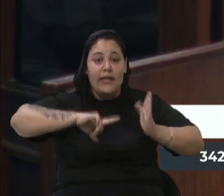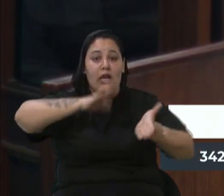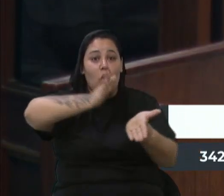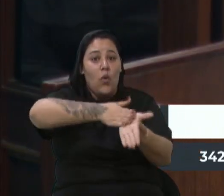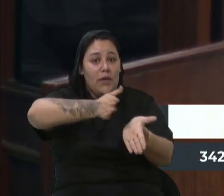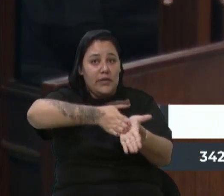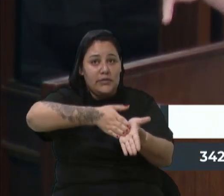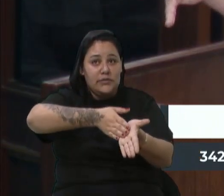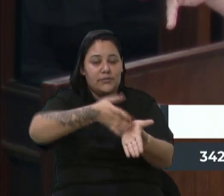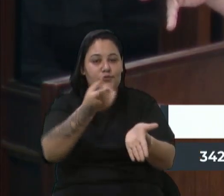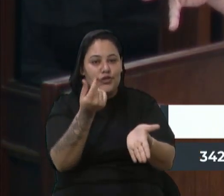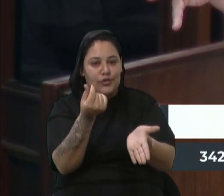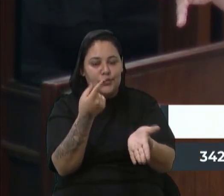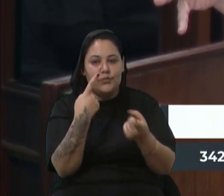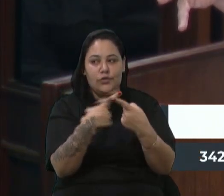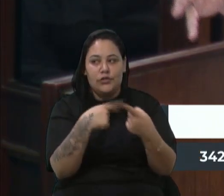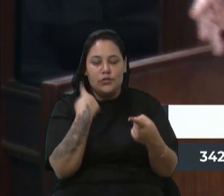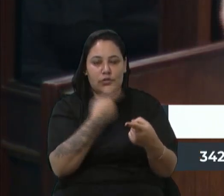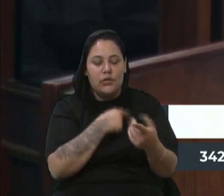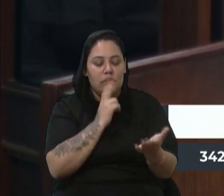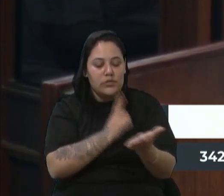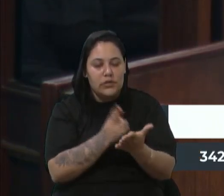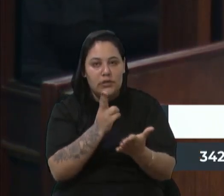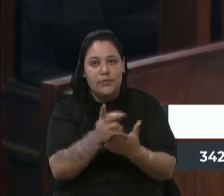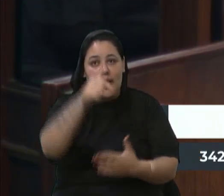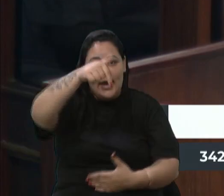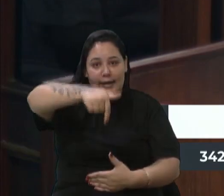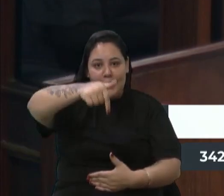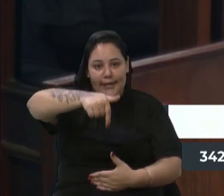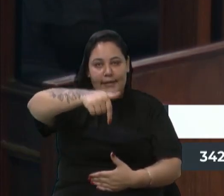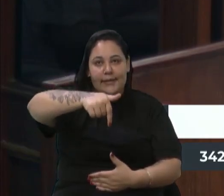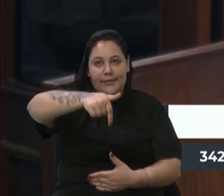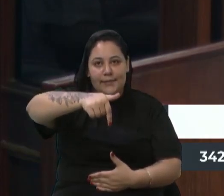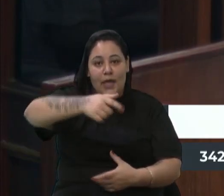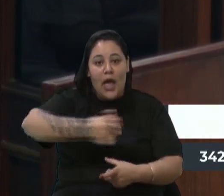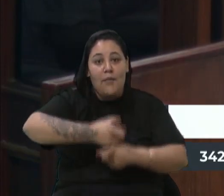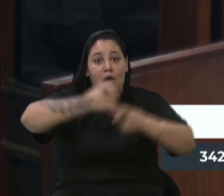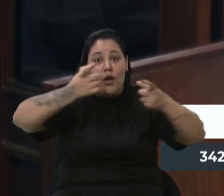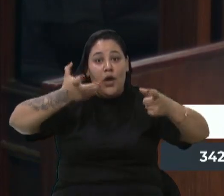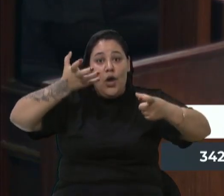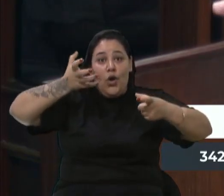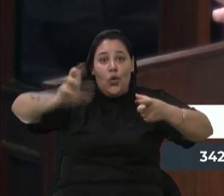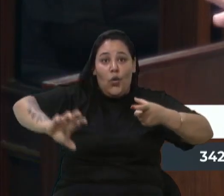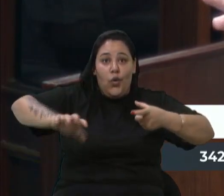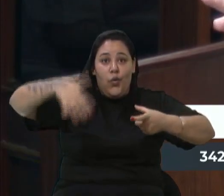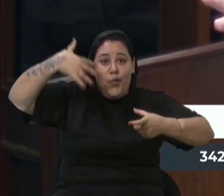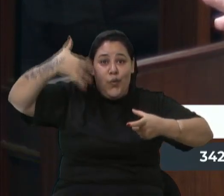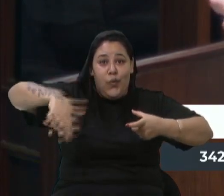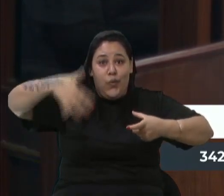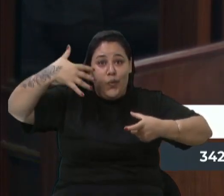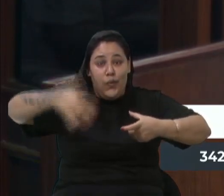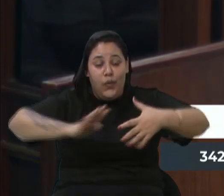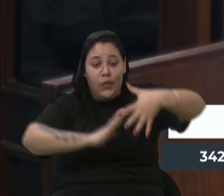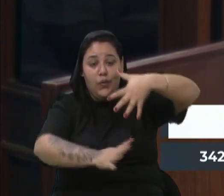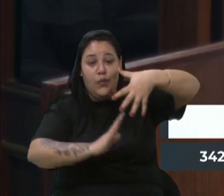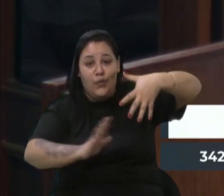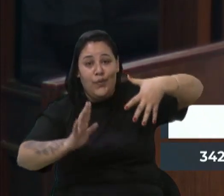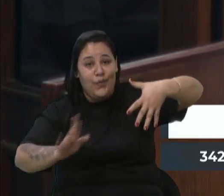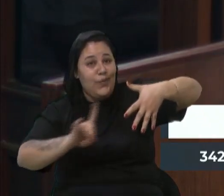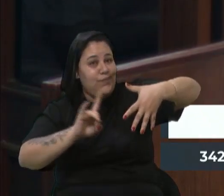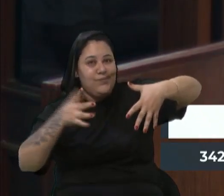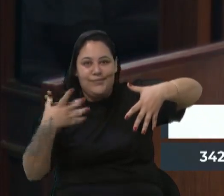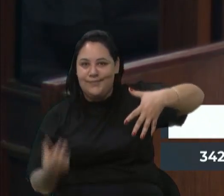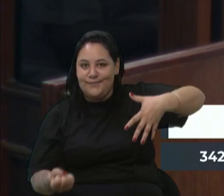nós sempre fomos, né, acho que aqui por unanimidade, contra os altos valores das tarifas, e assim a